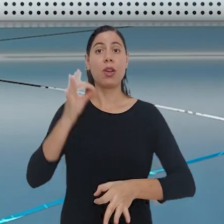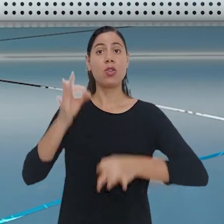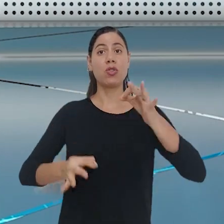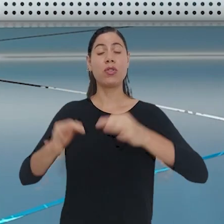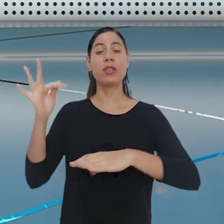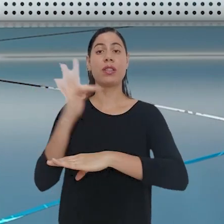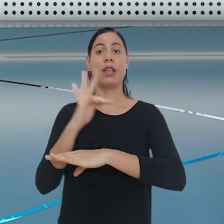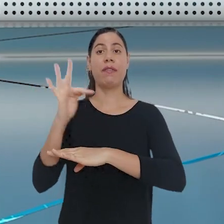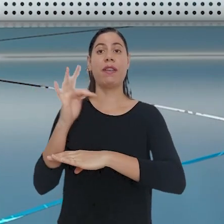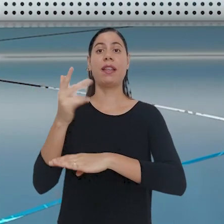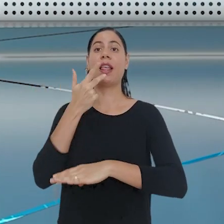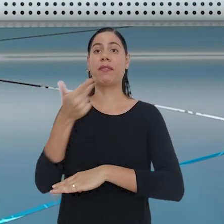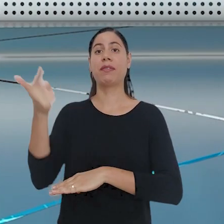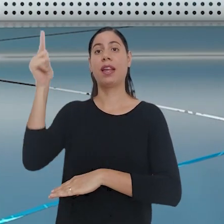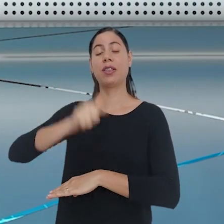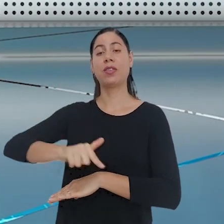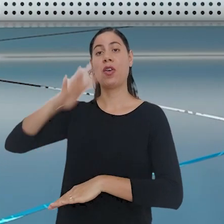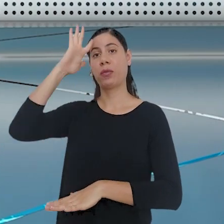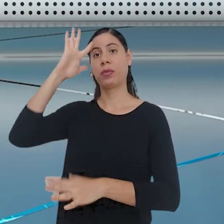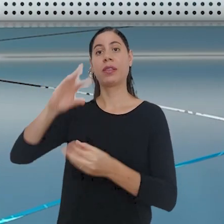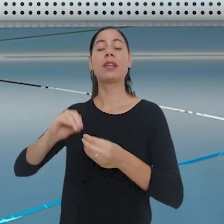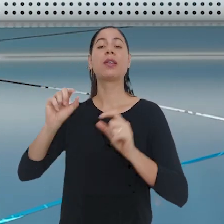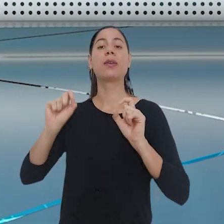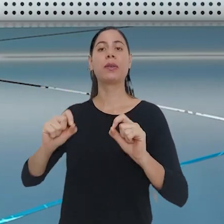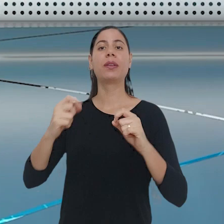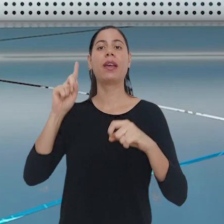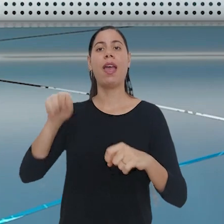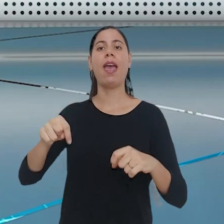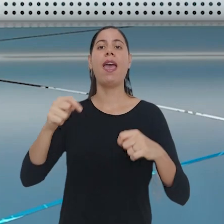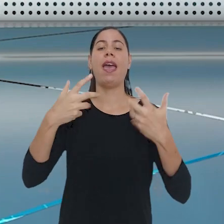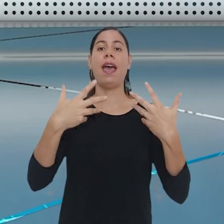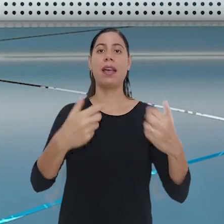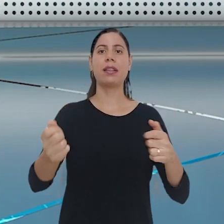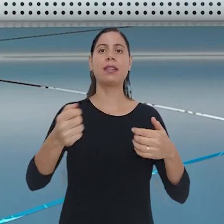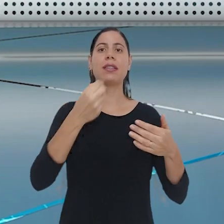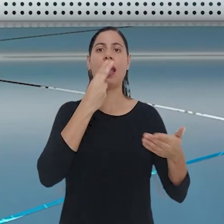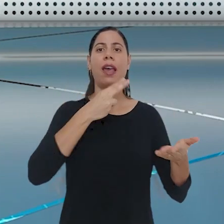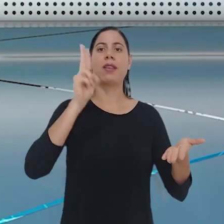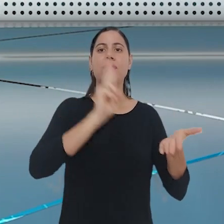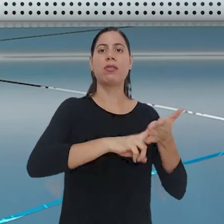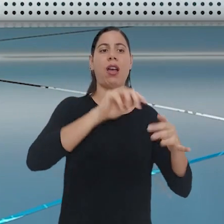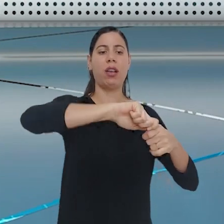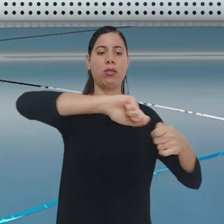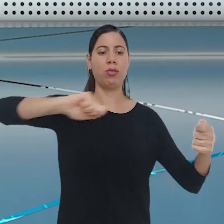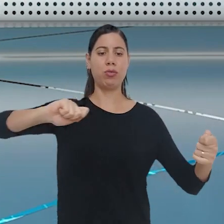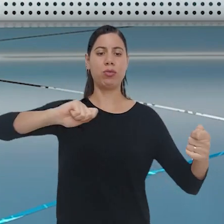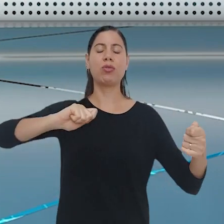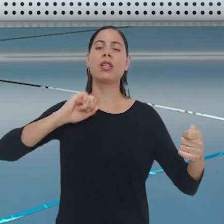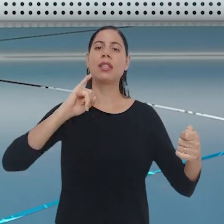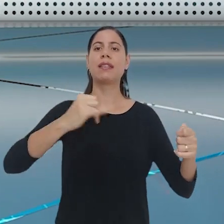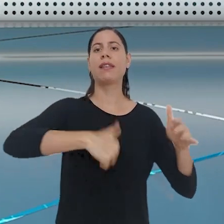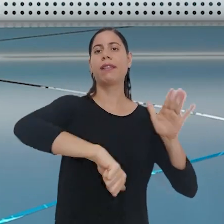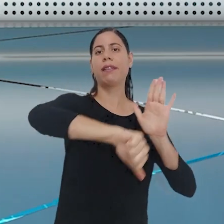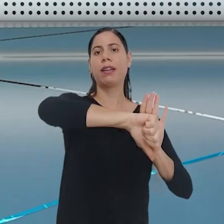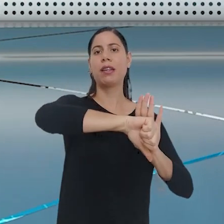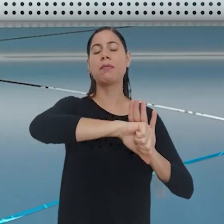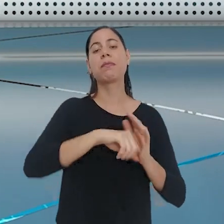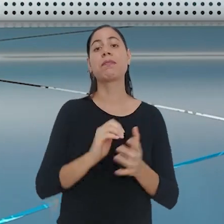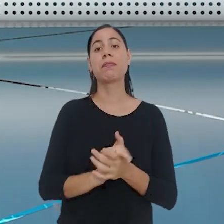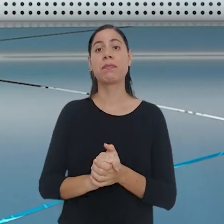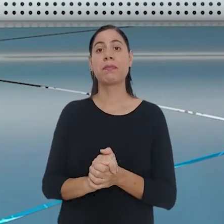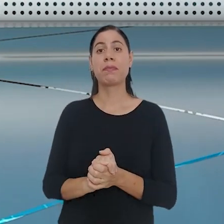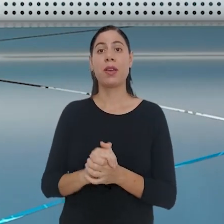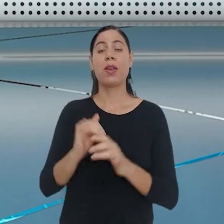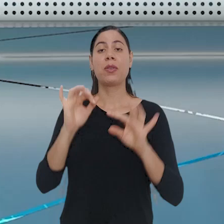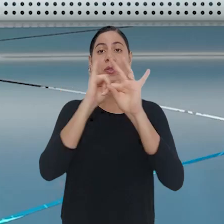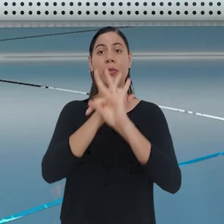Justiça Federal reafirma o entendimento de que é válida a abertura de encomenda que contenha produtos de crime. No IT